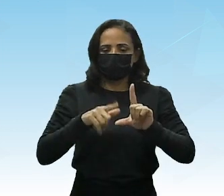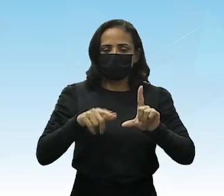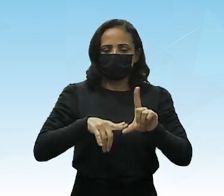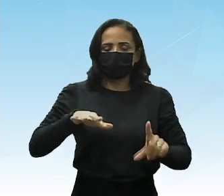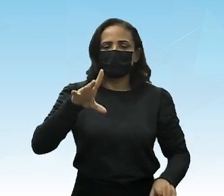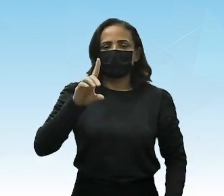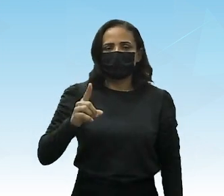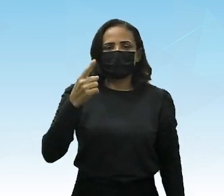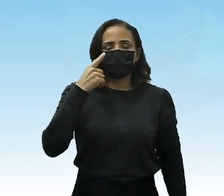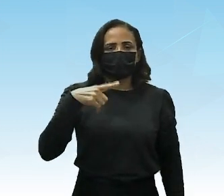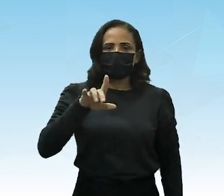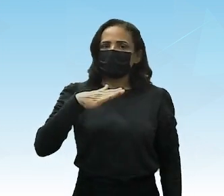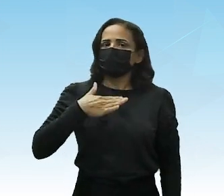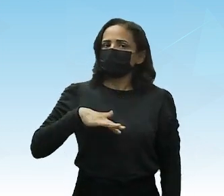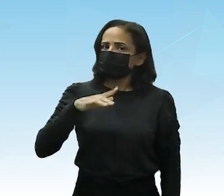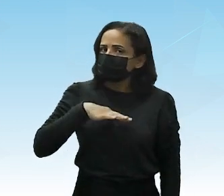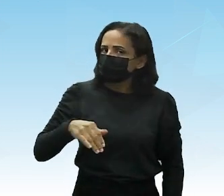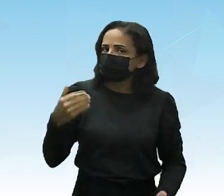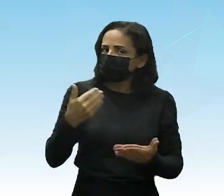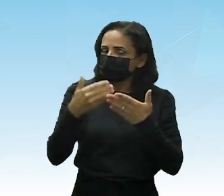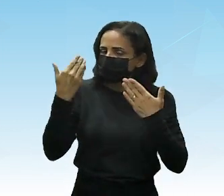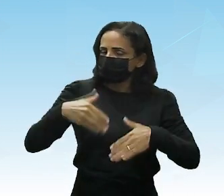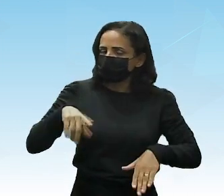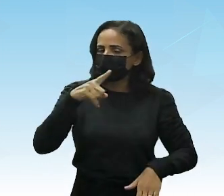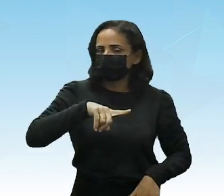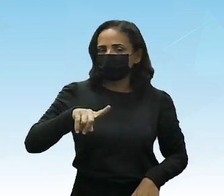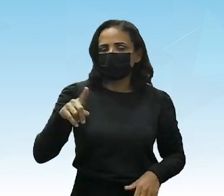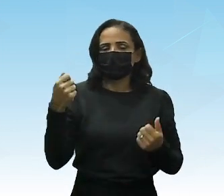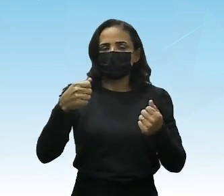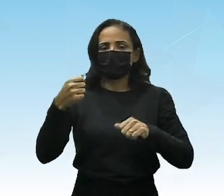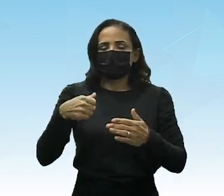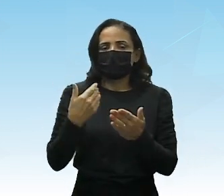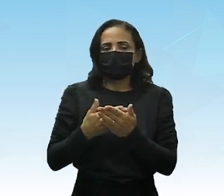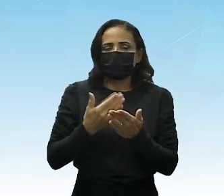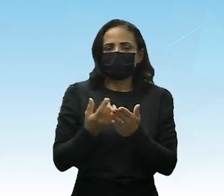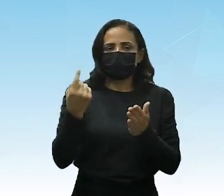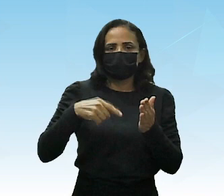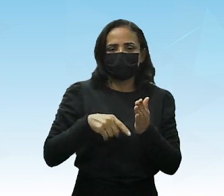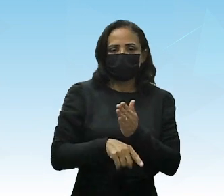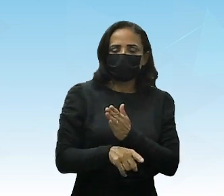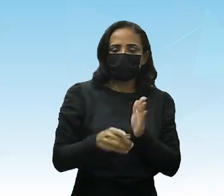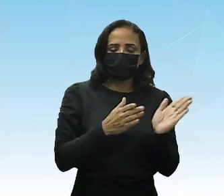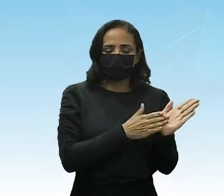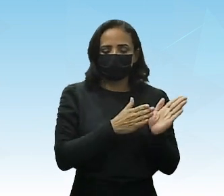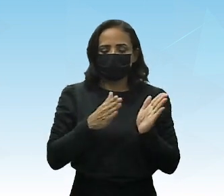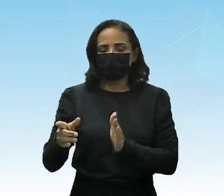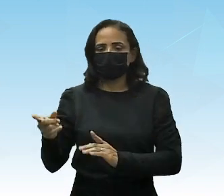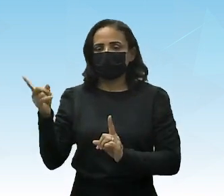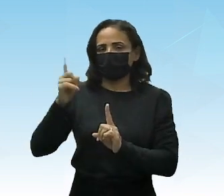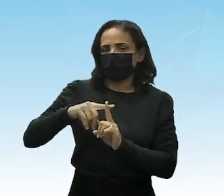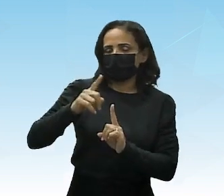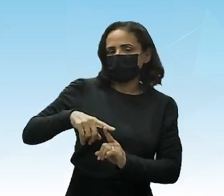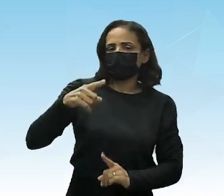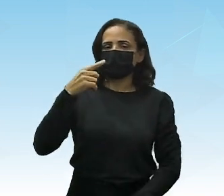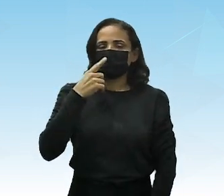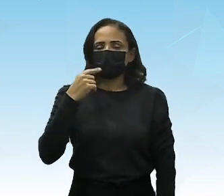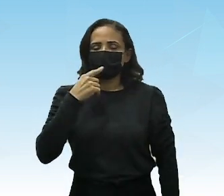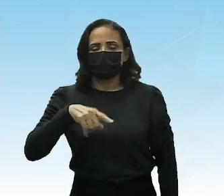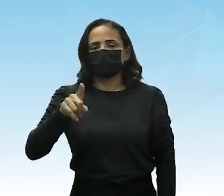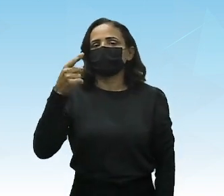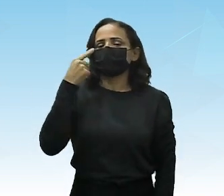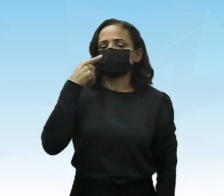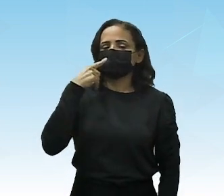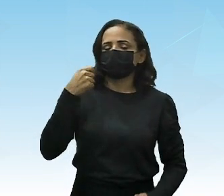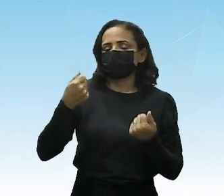que pode aparecer tranquilamente, tá? Isso é uma questão que pode aparecer tranquilamente, porque é questão de fator sanguíneo, de genética, vocês têm que ficar ligados.